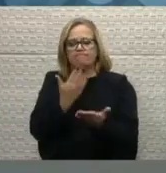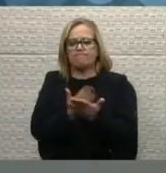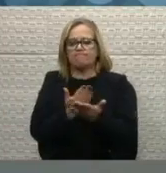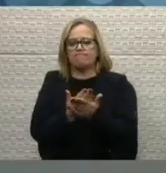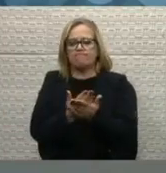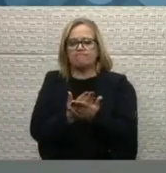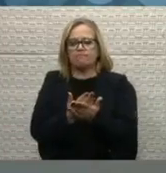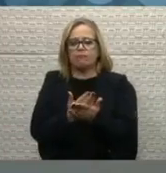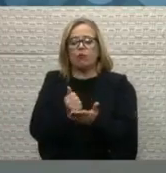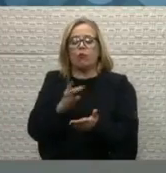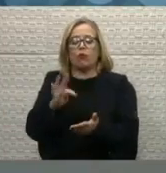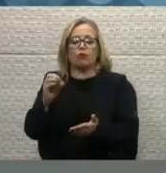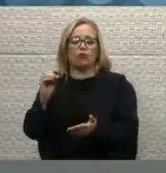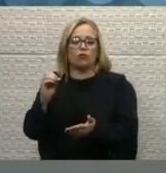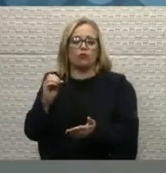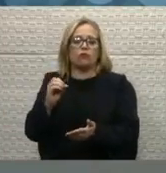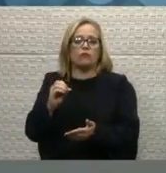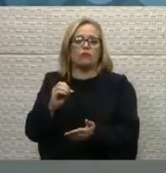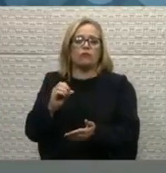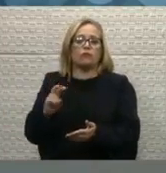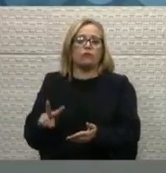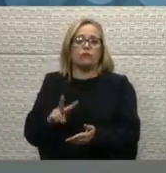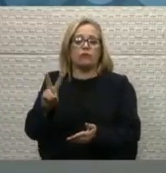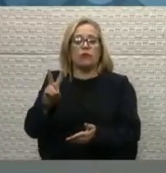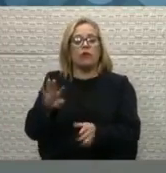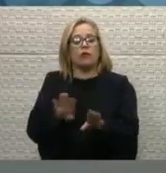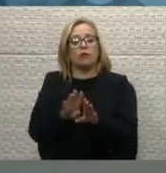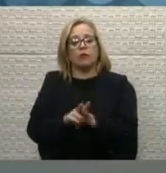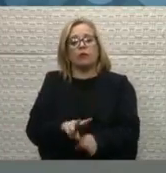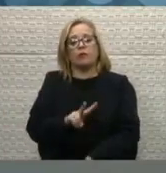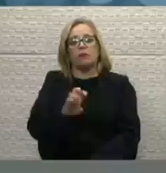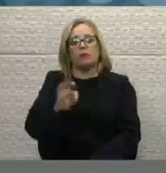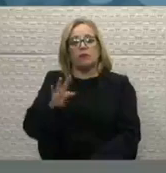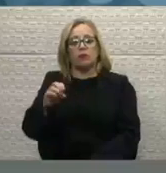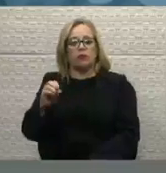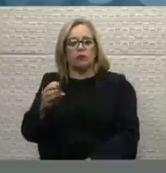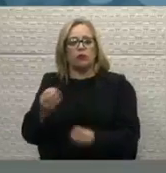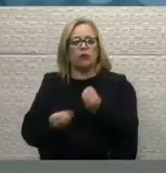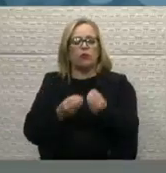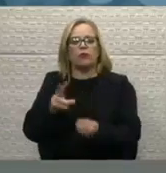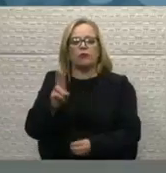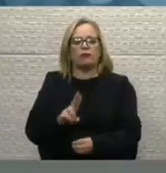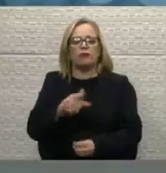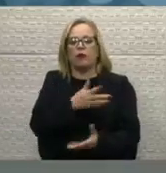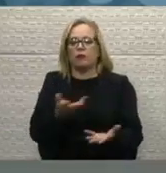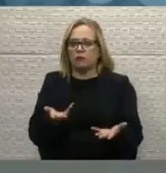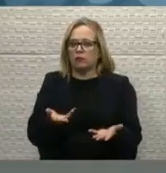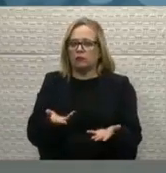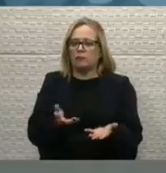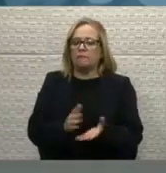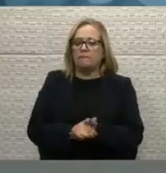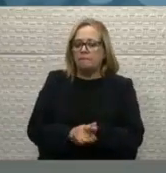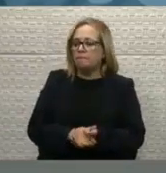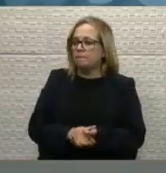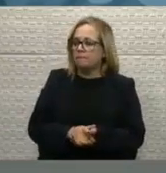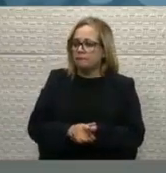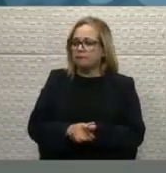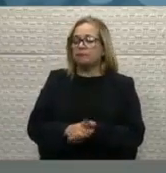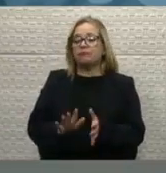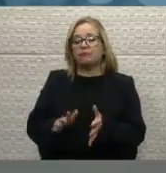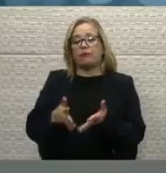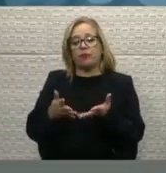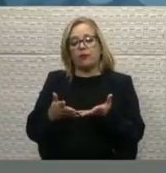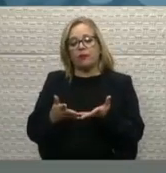os autovalores e os autovetores nessa situação. E onde que eu posso aplicar esses autovalores e autovetores? Quando nós